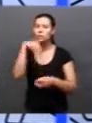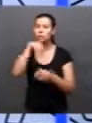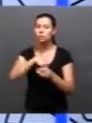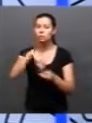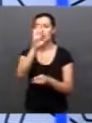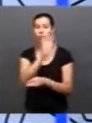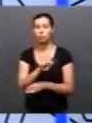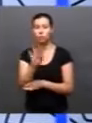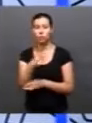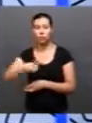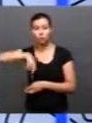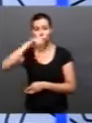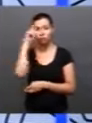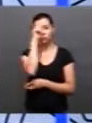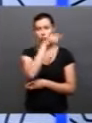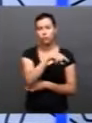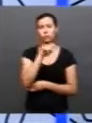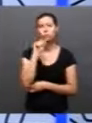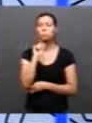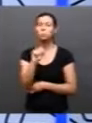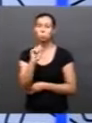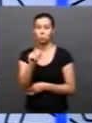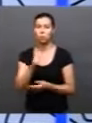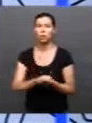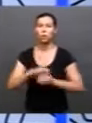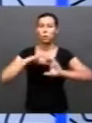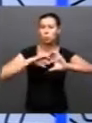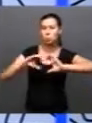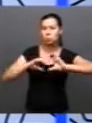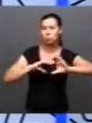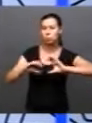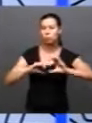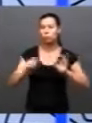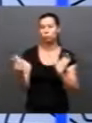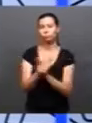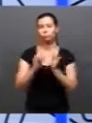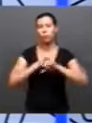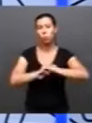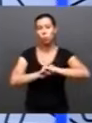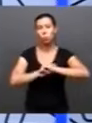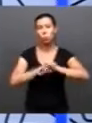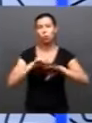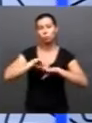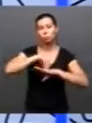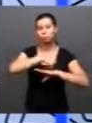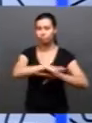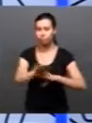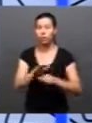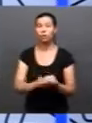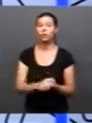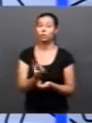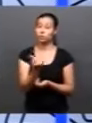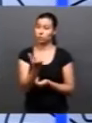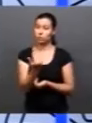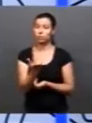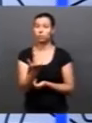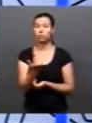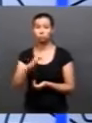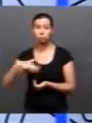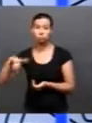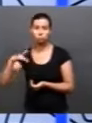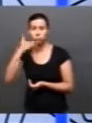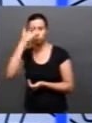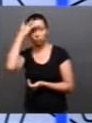universidades brasileiras, de modo geral, em comunicar aquilo que se produz, que a Renata falou bem, com dinheiro público. Então,